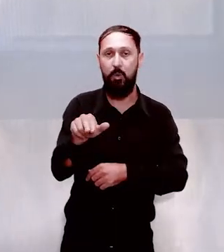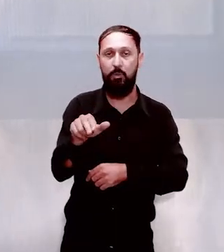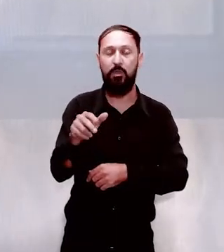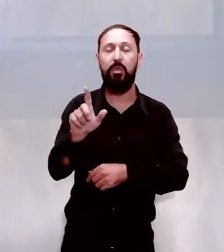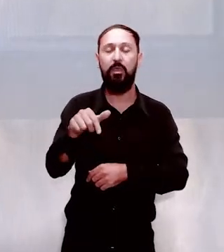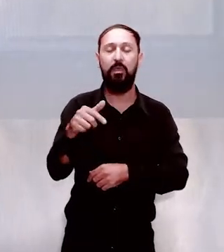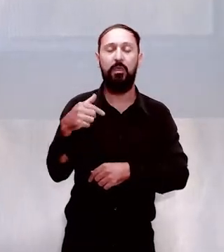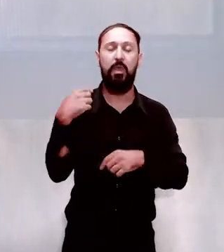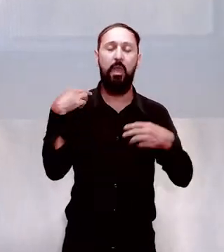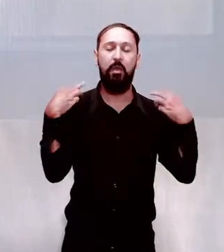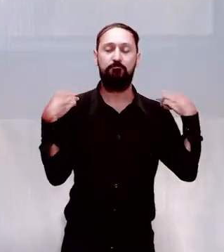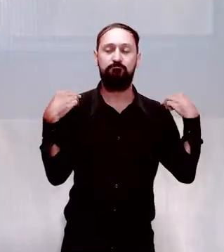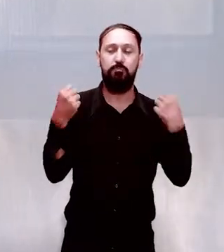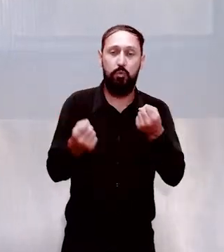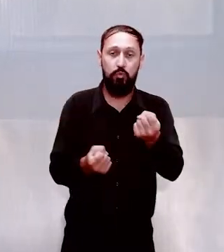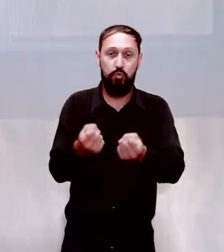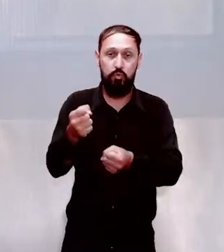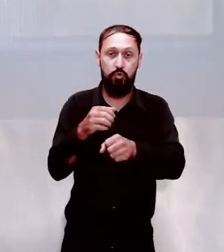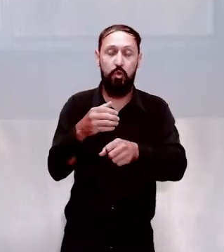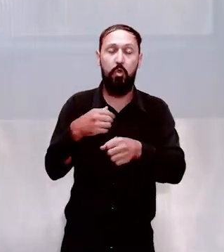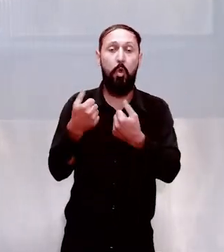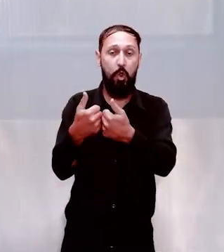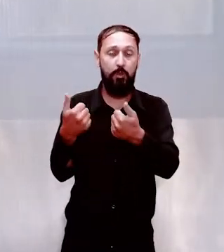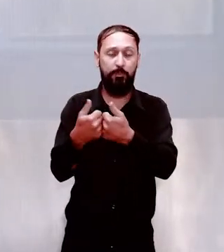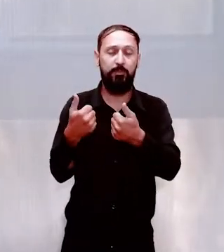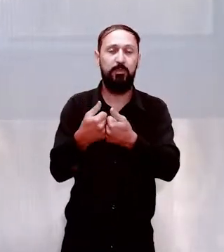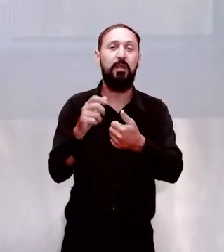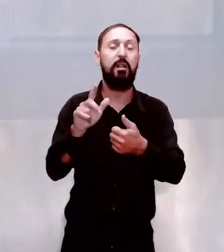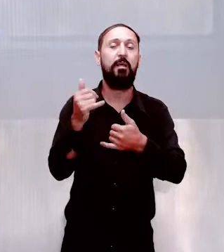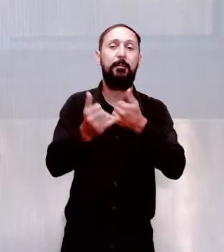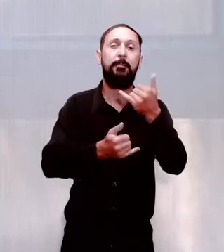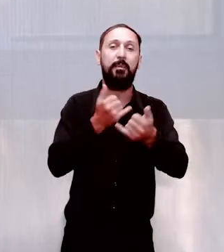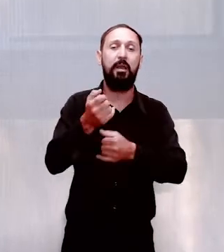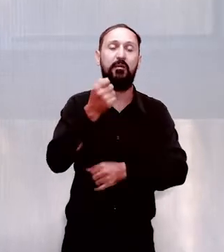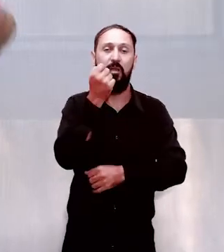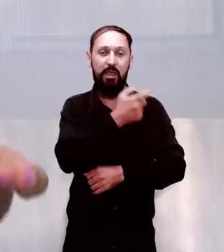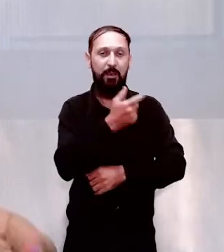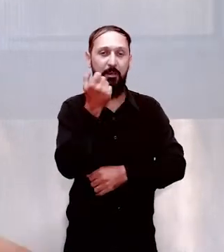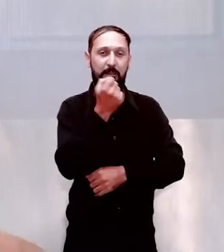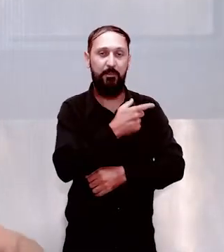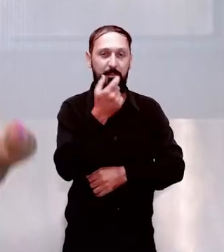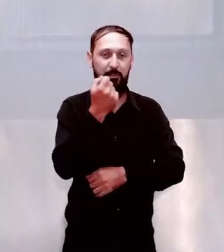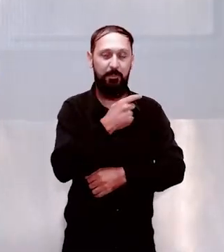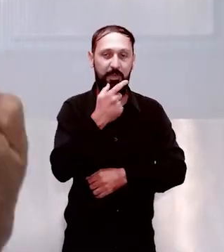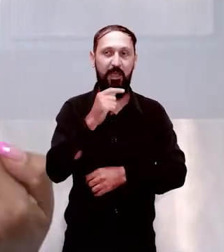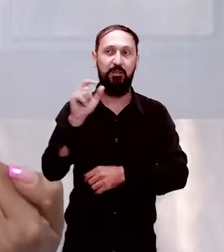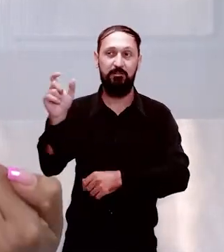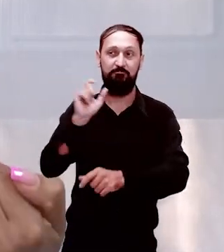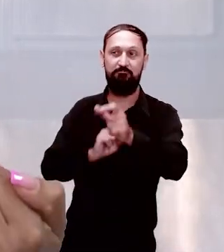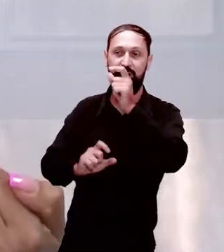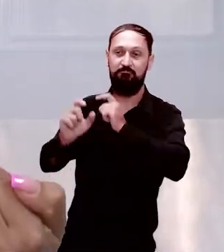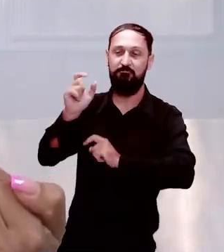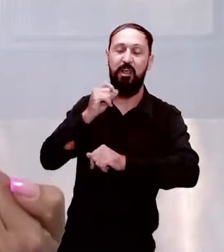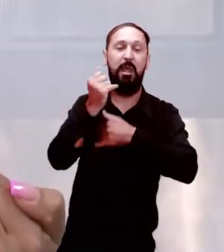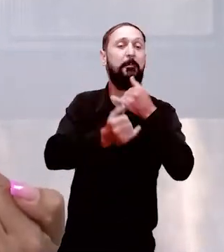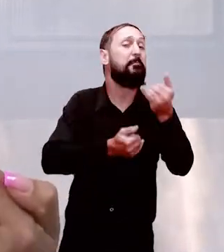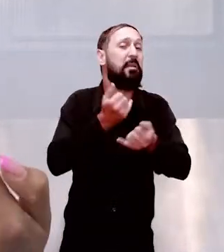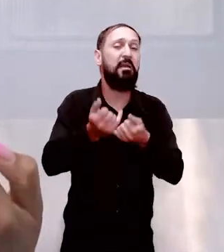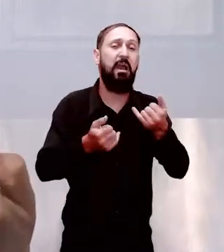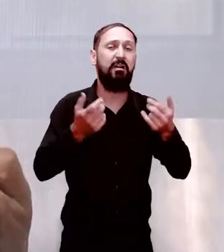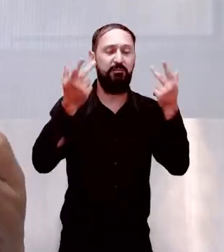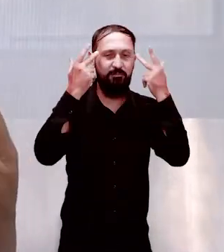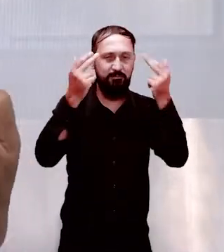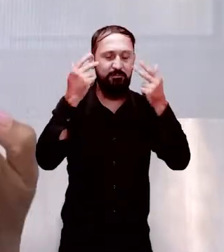motorista de ônibus, é aposentado hoje, e ele brincava com as piadas racistas que faziam sobre ele.